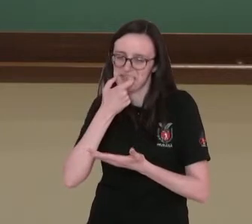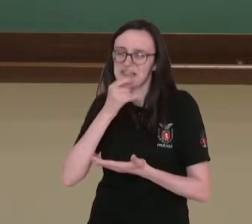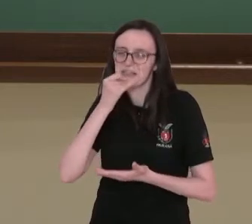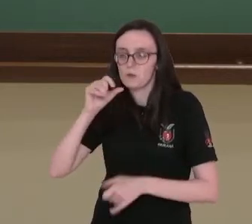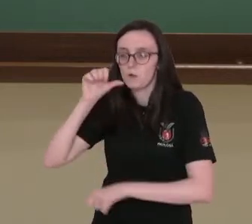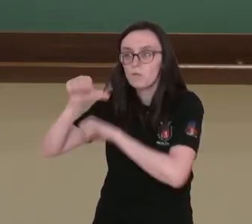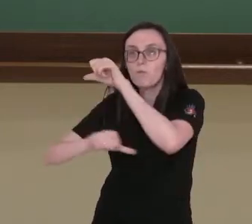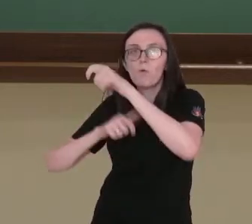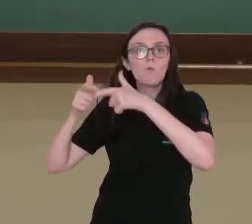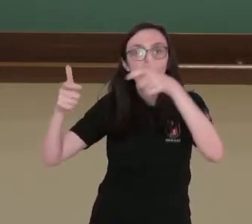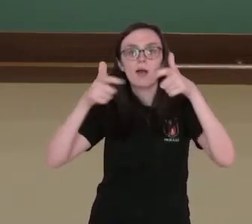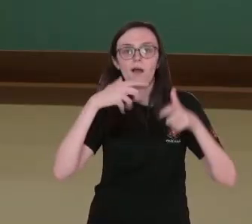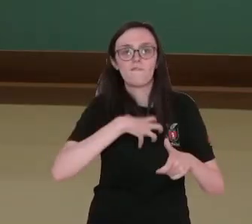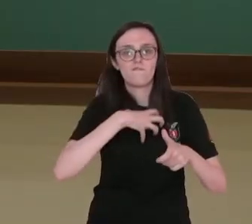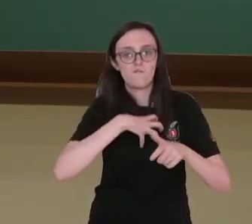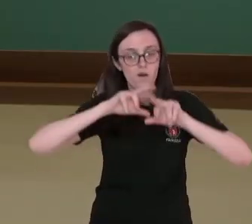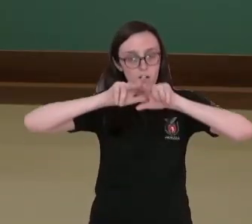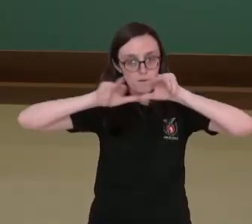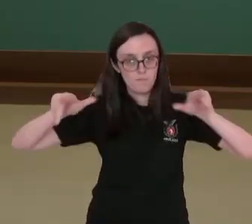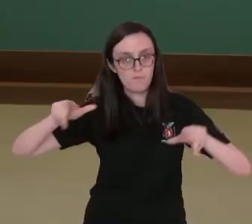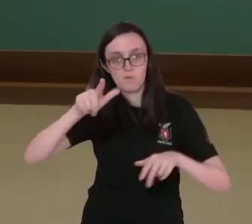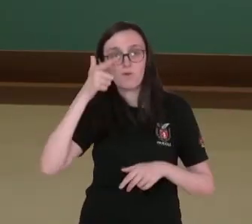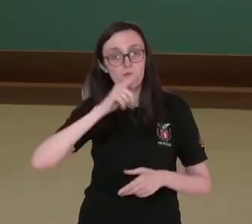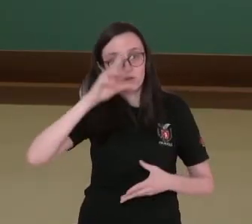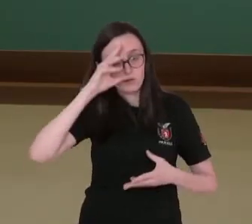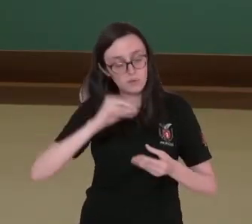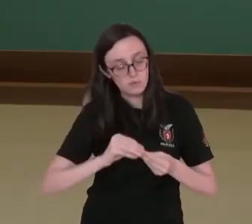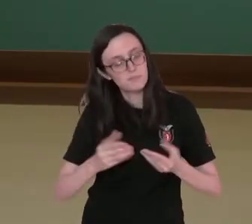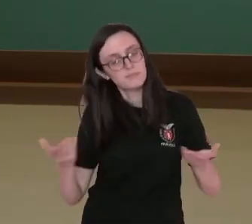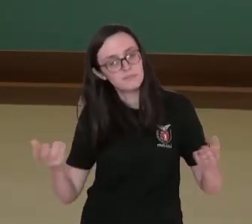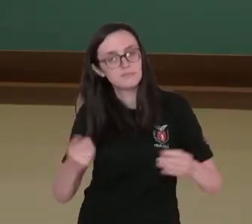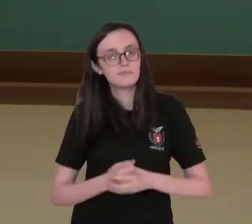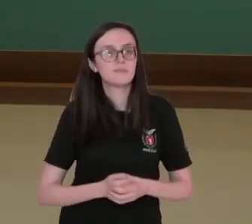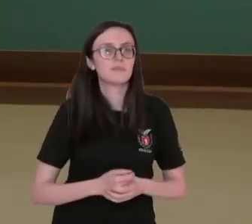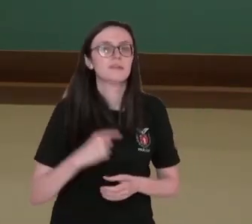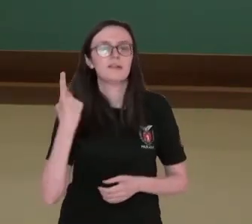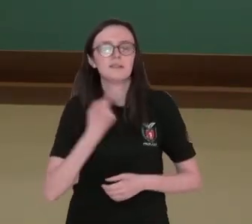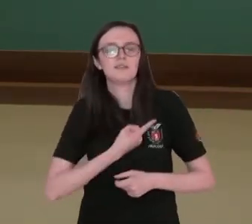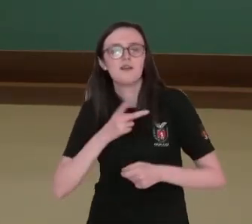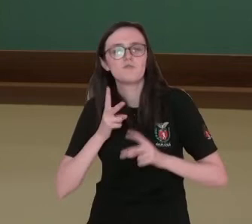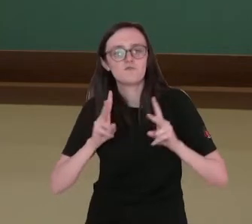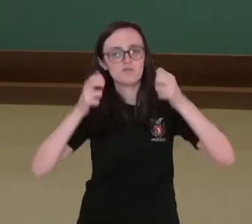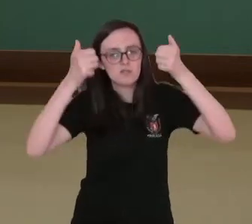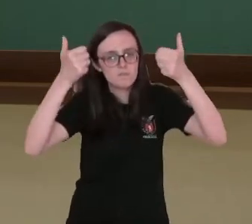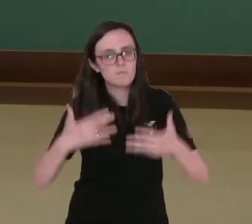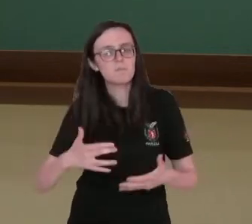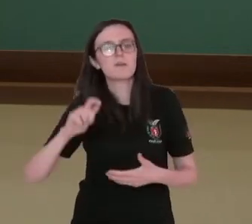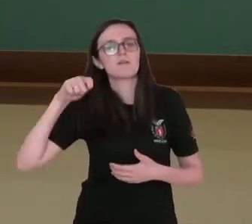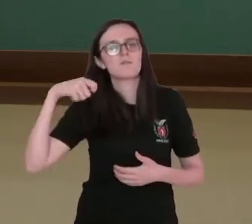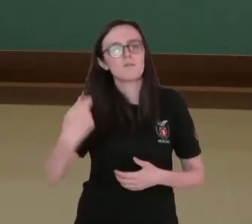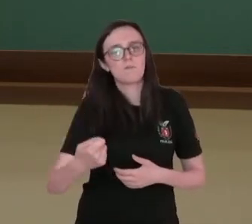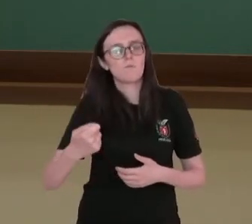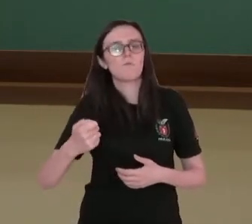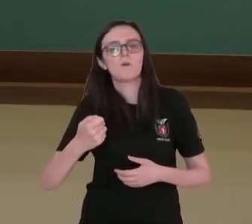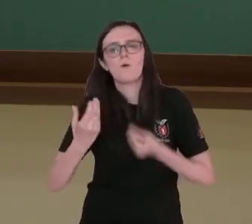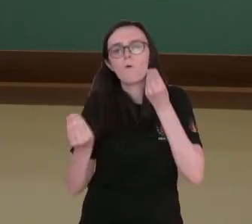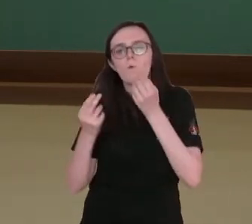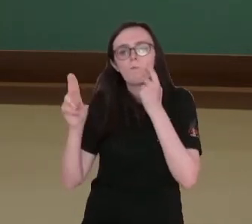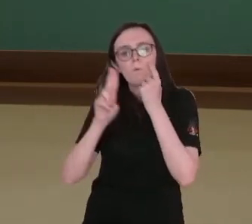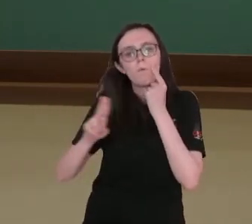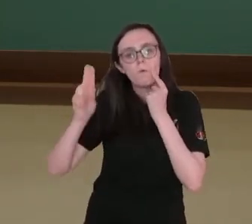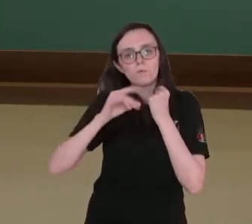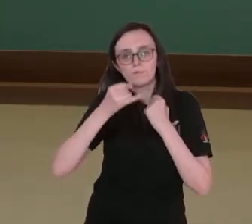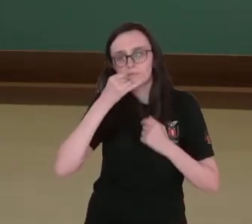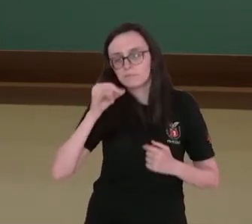e de formas, beleza? Então, se você pegou essa parte, pessoal, aumentando, né, ainda mais das aplicabilidades da energia,